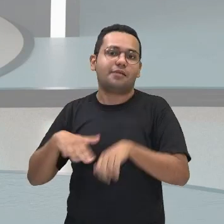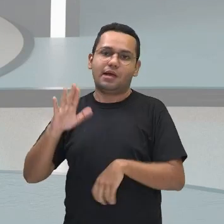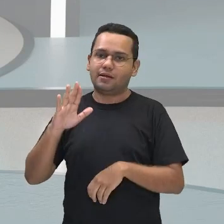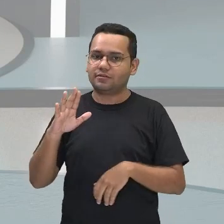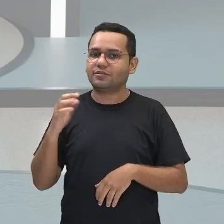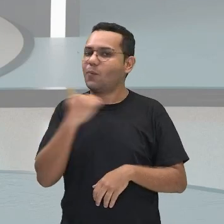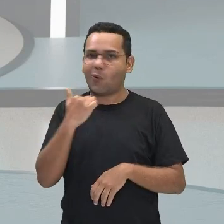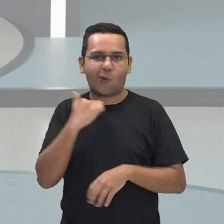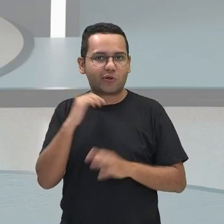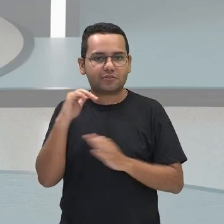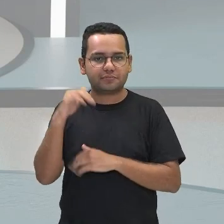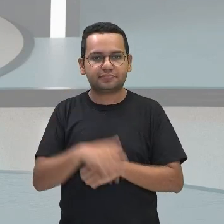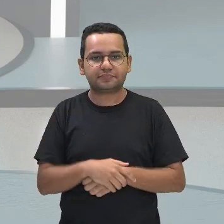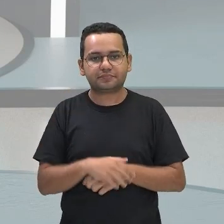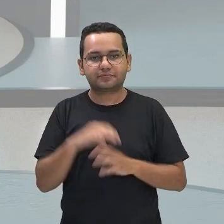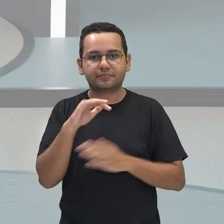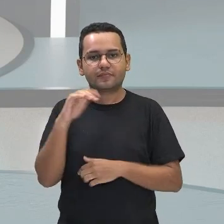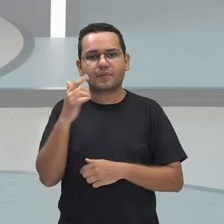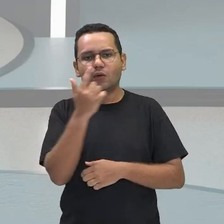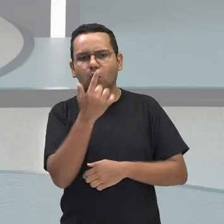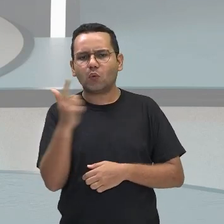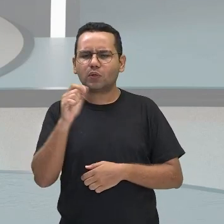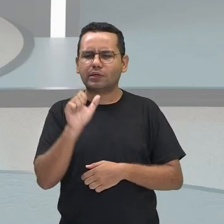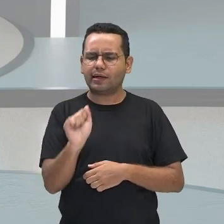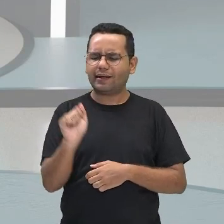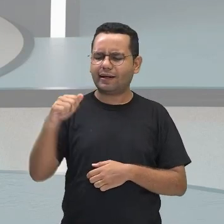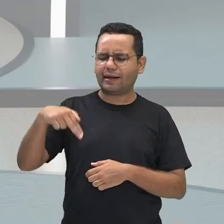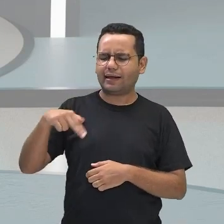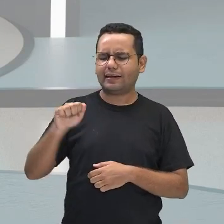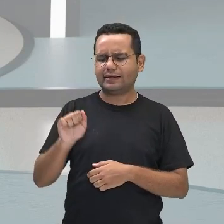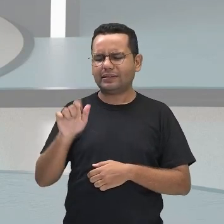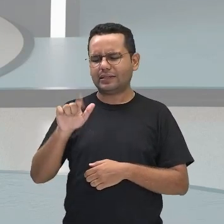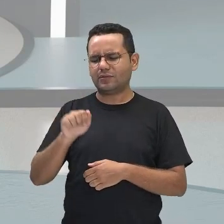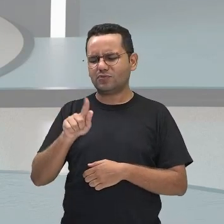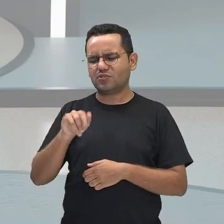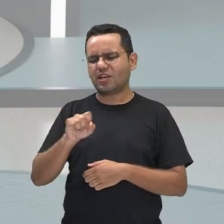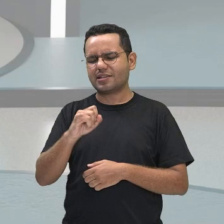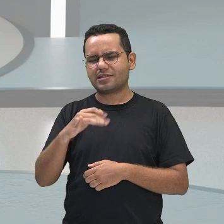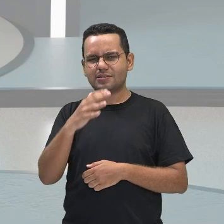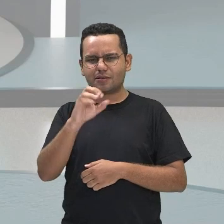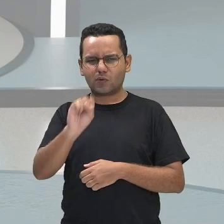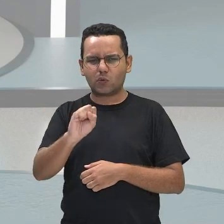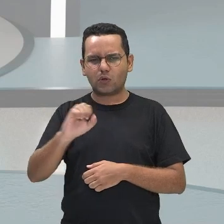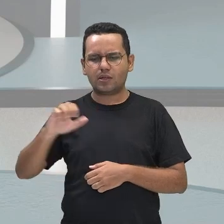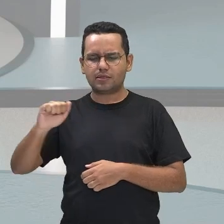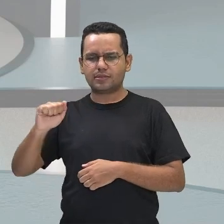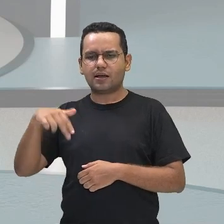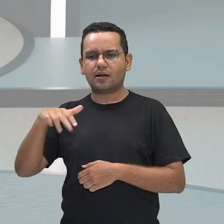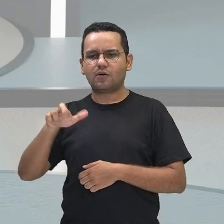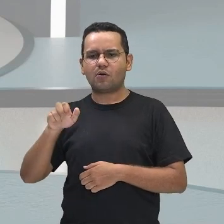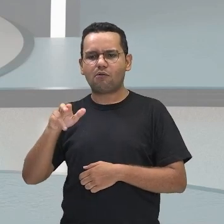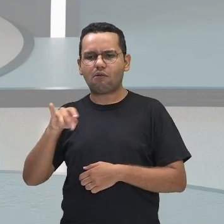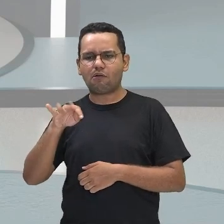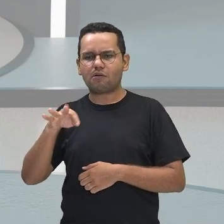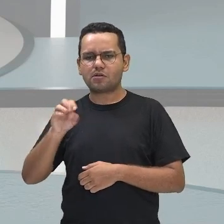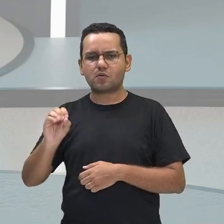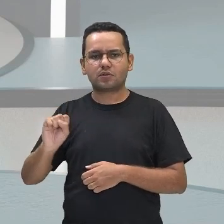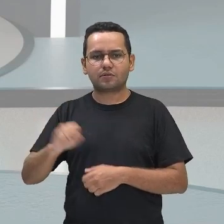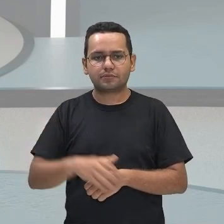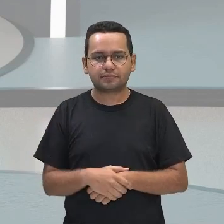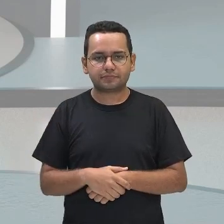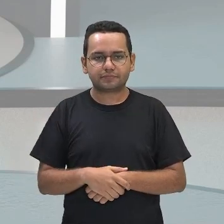né? Narcóticos. Como é que é isso? Analgésico narcótico. São derivados do ópio